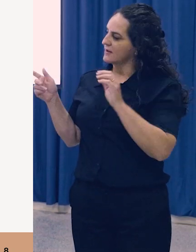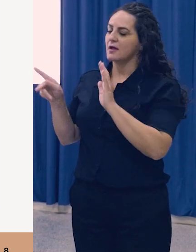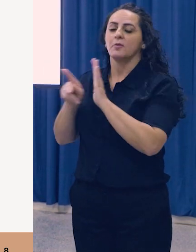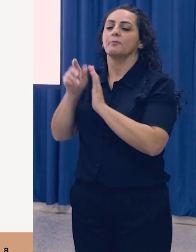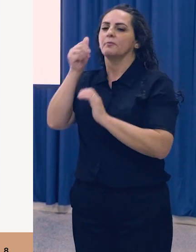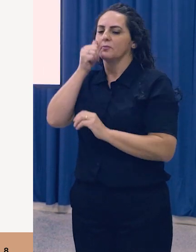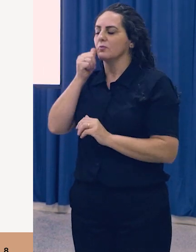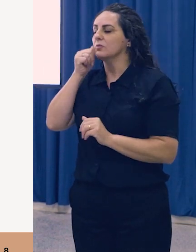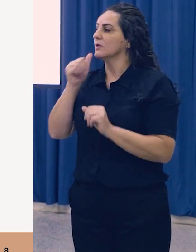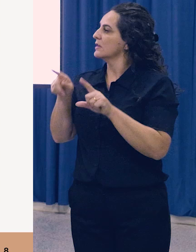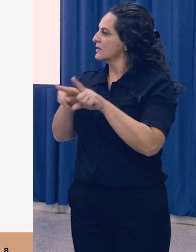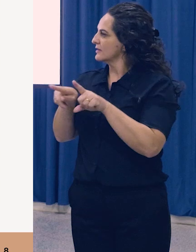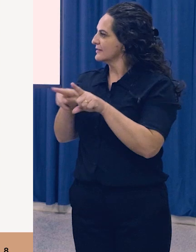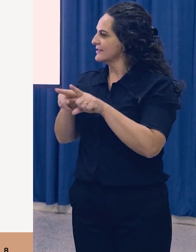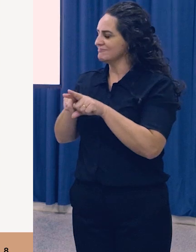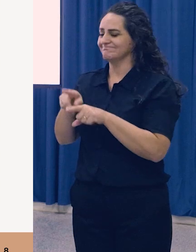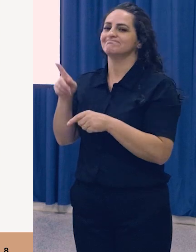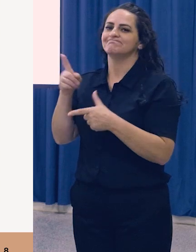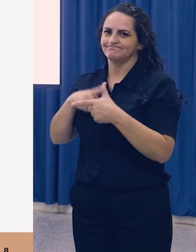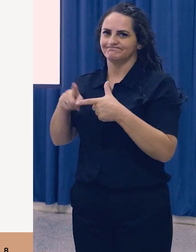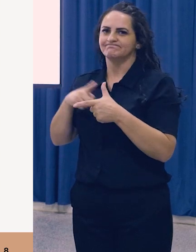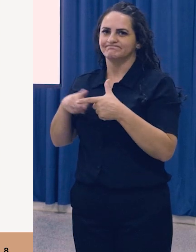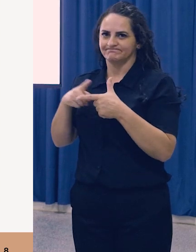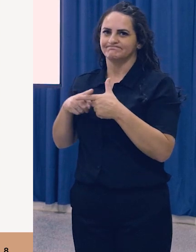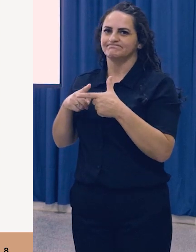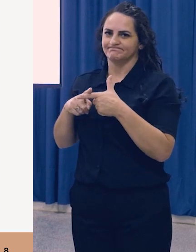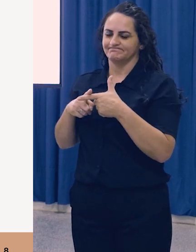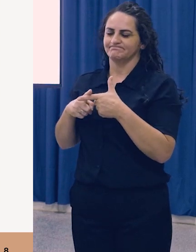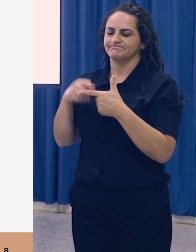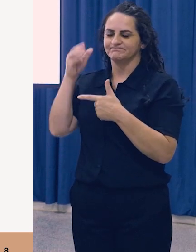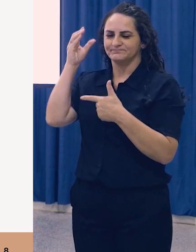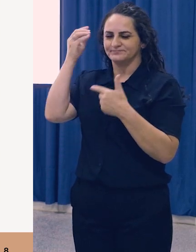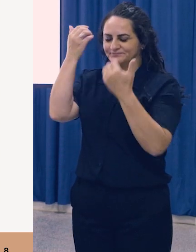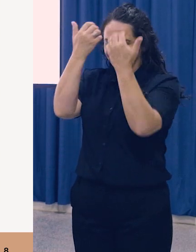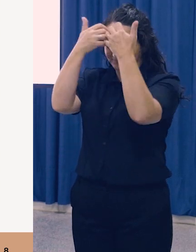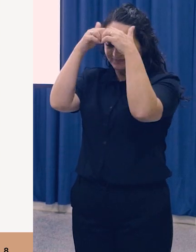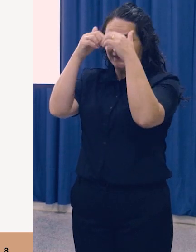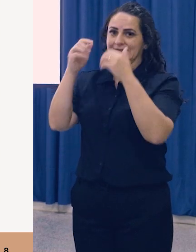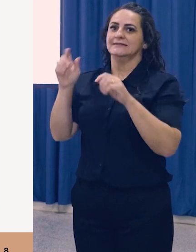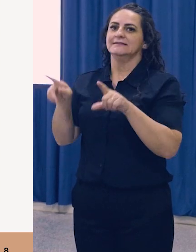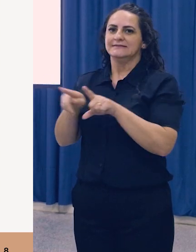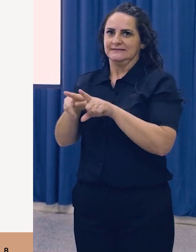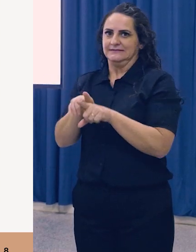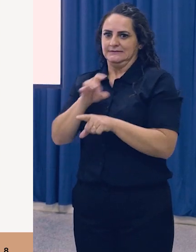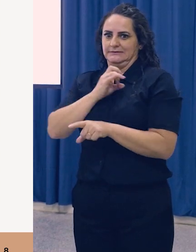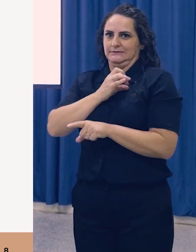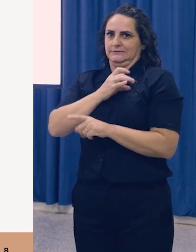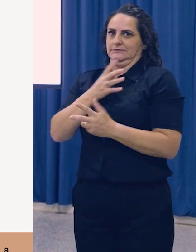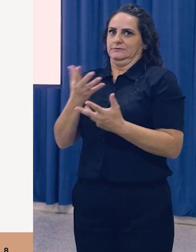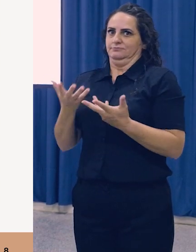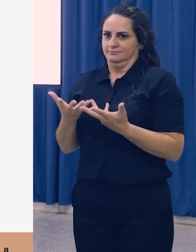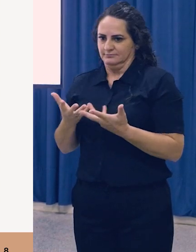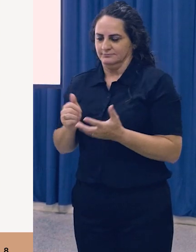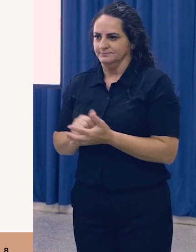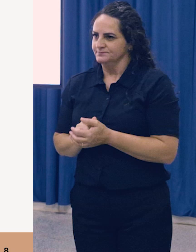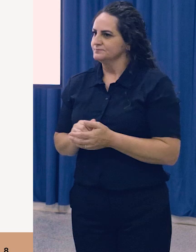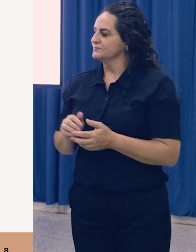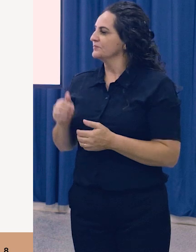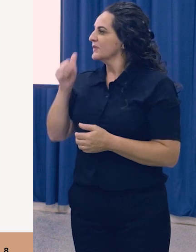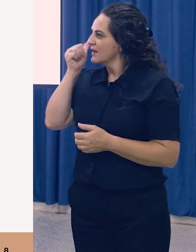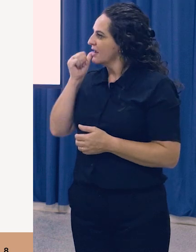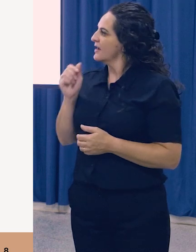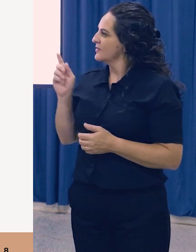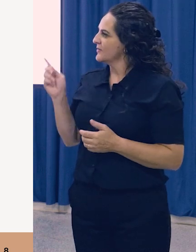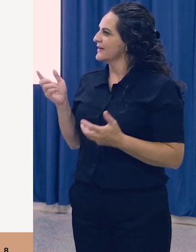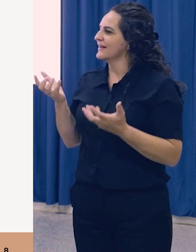uma moça também que tem vários problemas mentais, também é de terror. Ela é uma moça